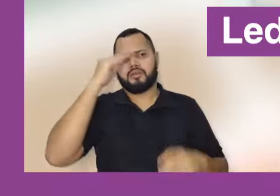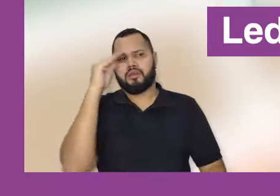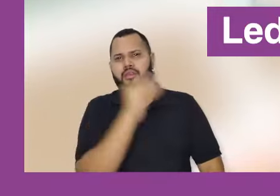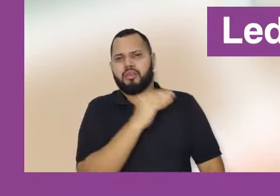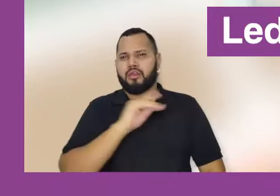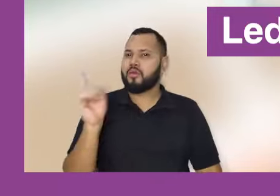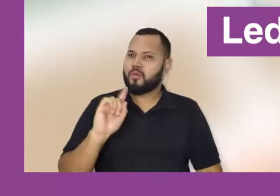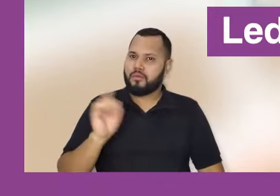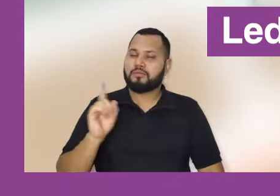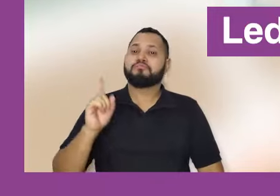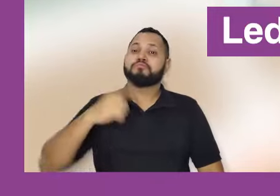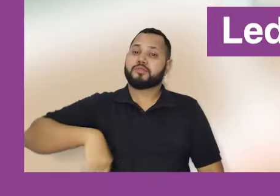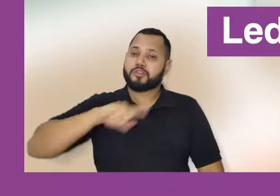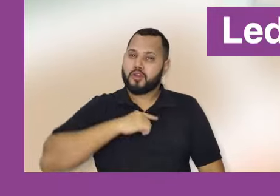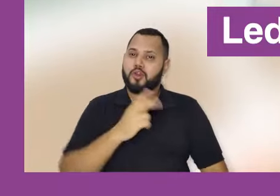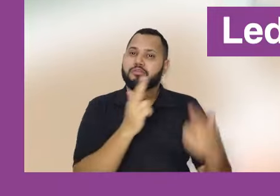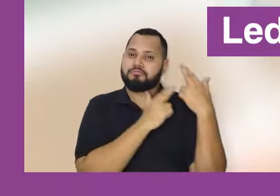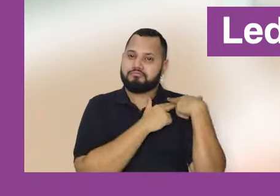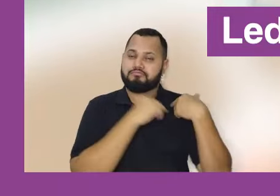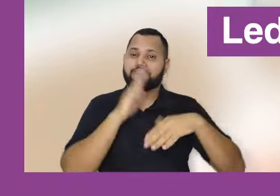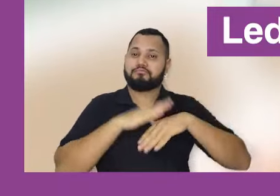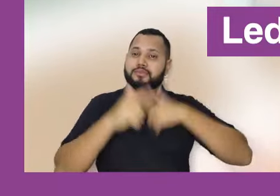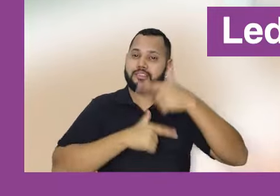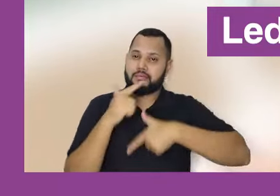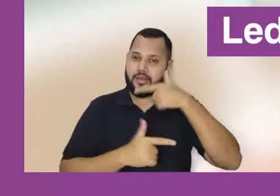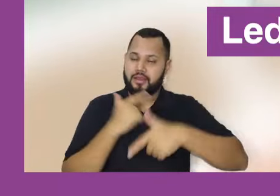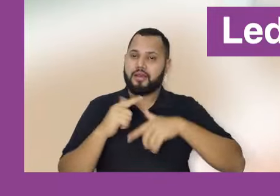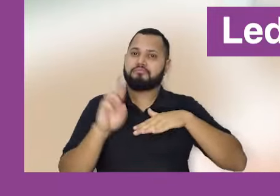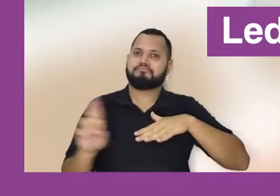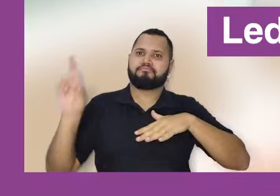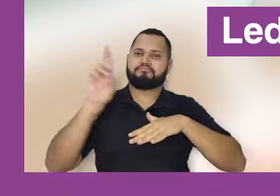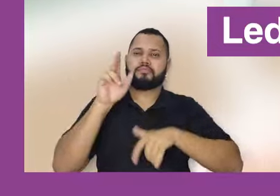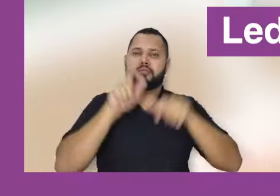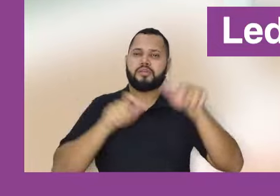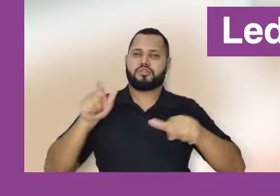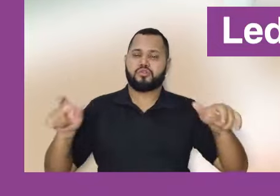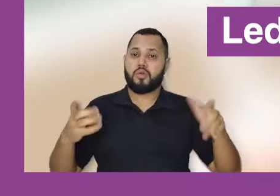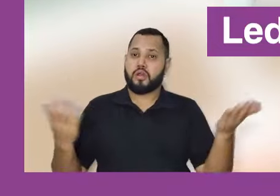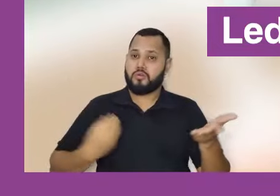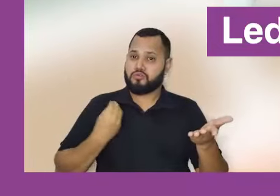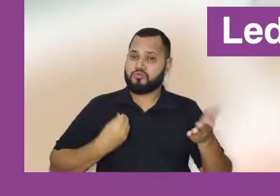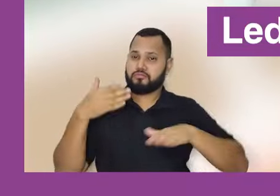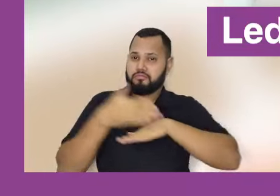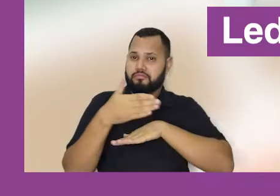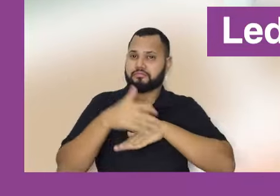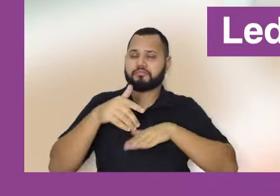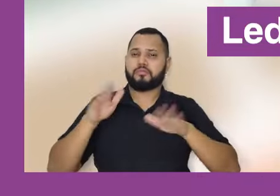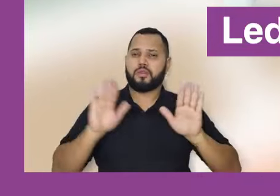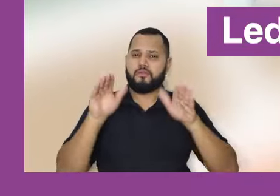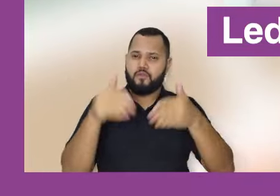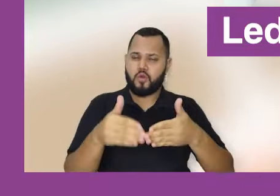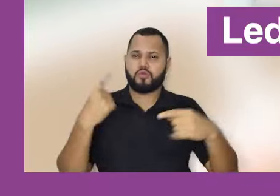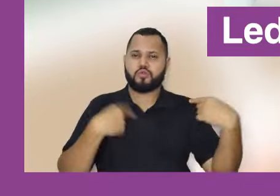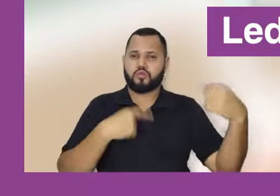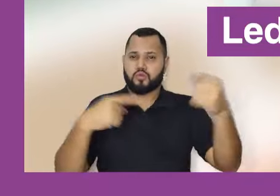de fora eu acho que o papel enquanto executivas enquanto pessoas aqui que estamos participando dessas fóruns